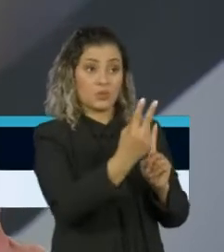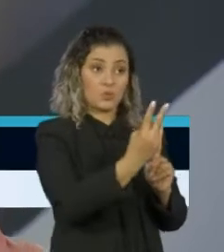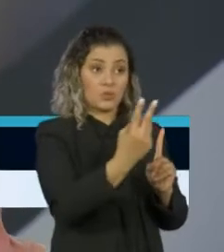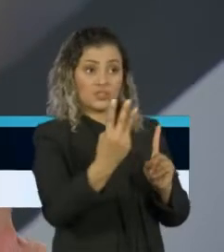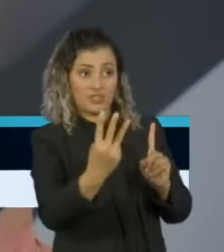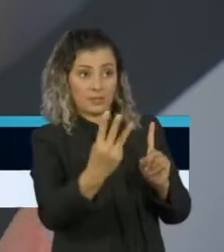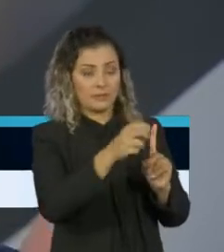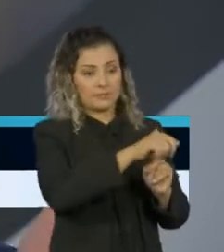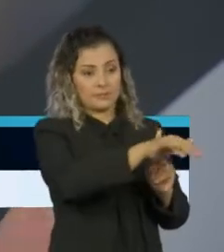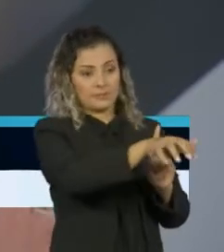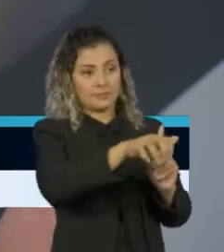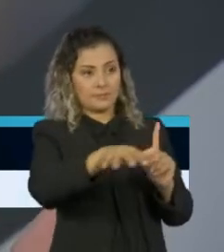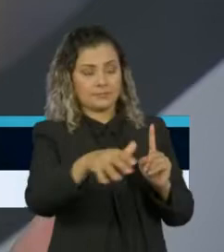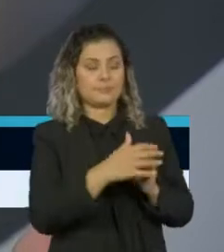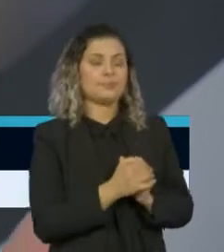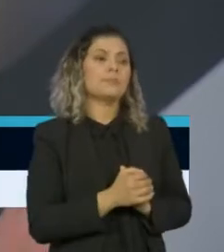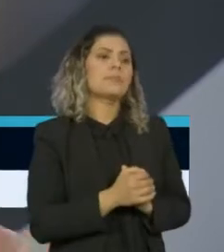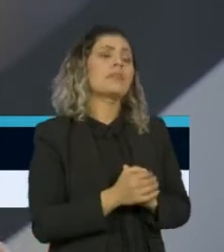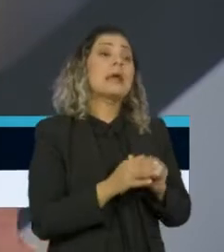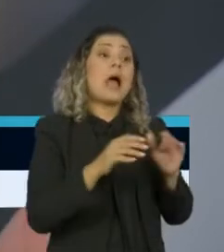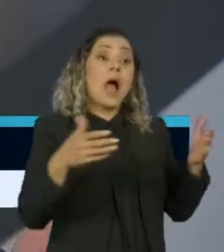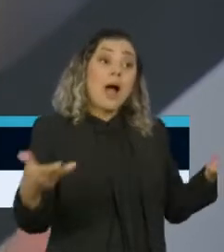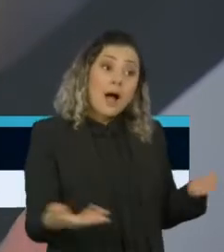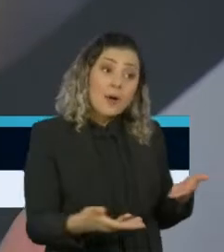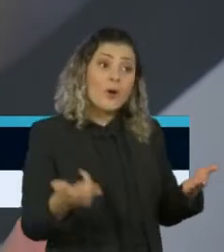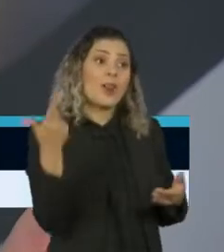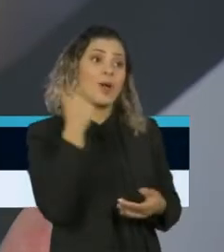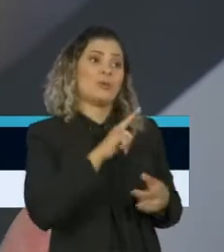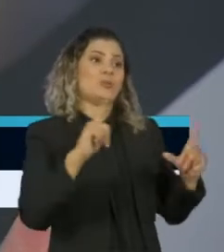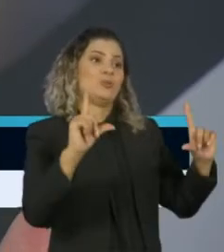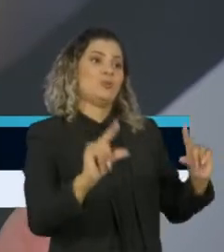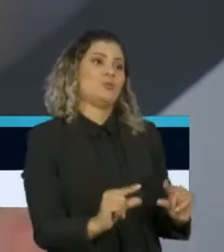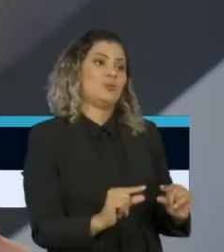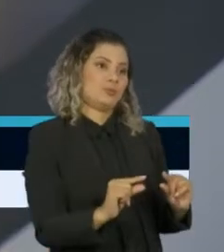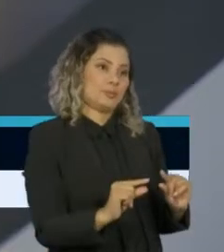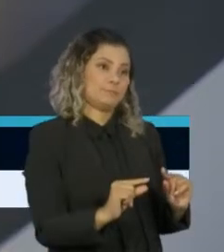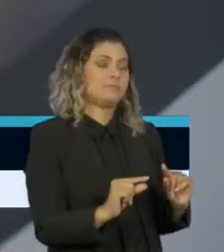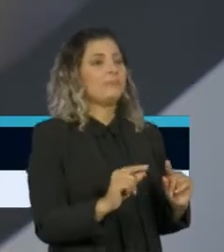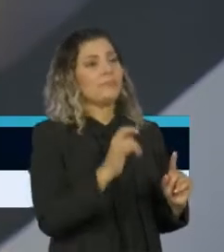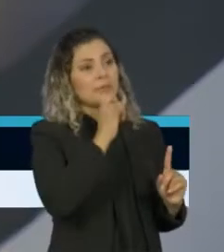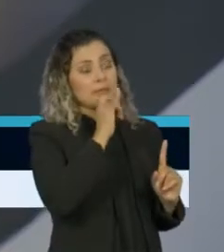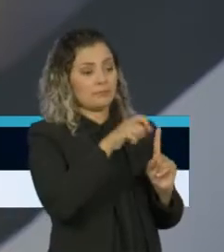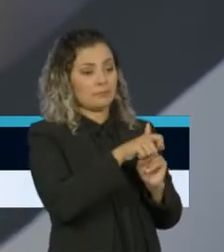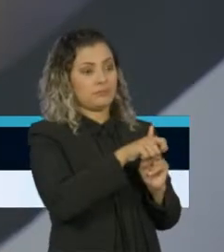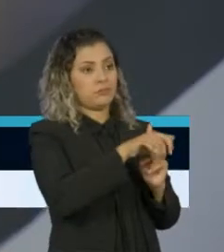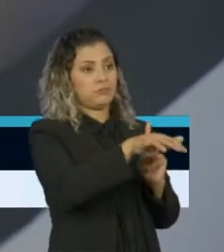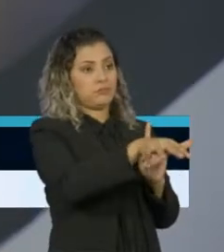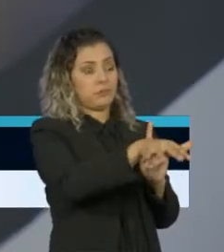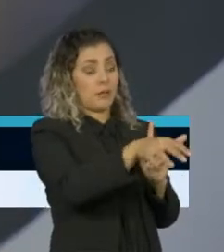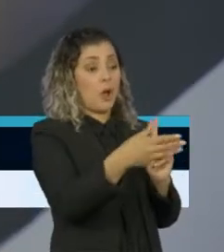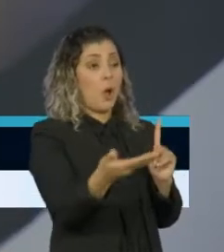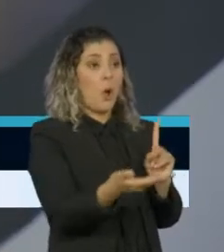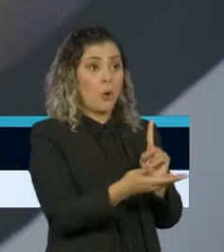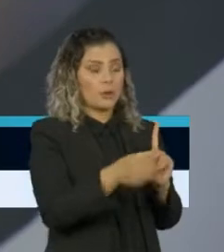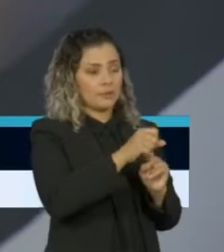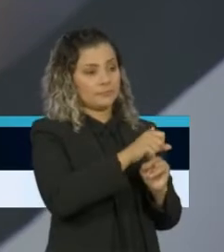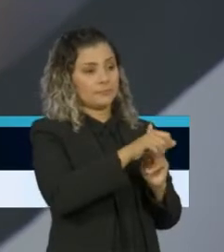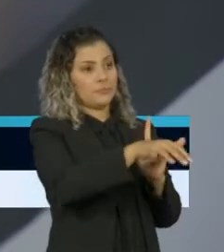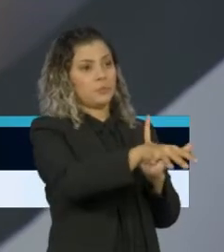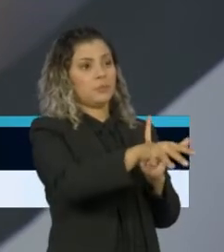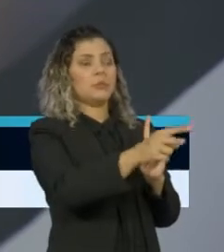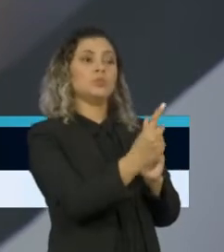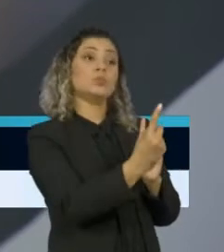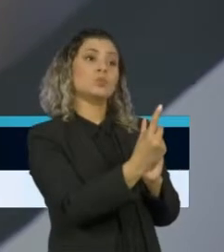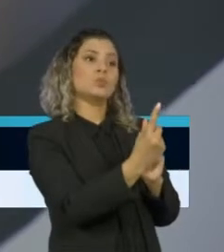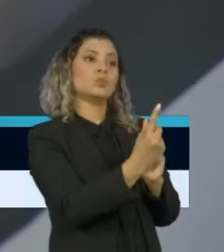contaminar ia 2:30 pessoas ou duas pessoas contaminarem 15 pessoas melhor explicando hoje a essa taxa de